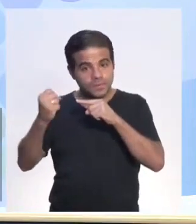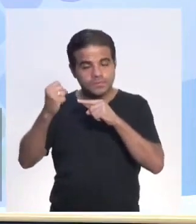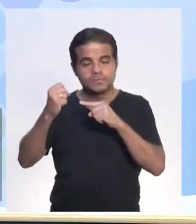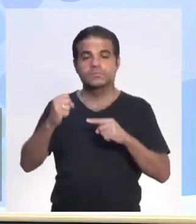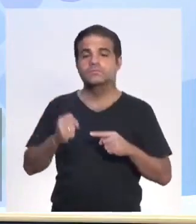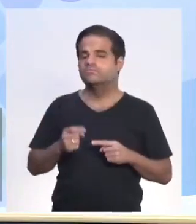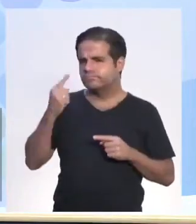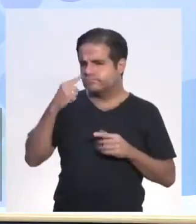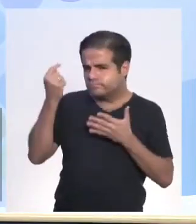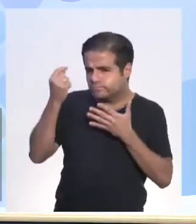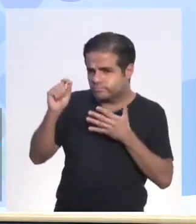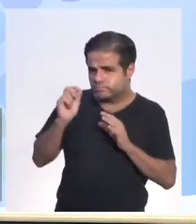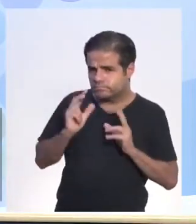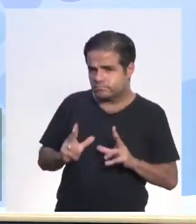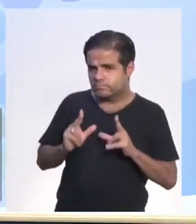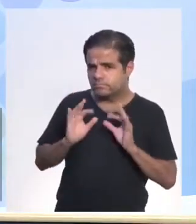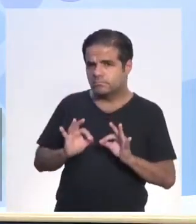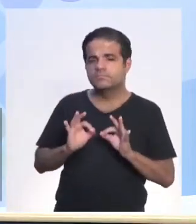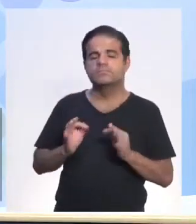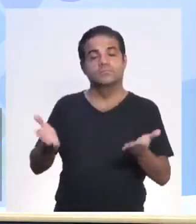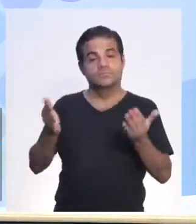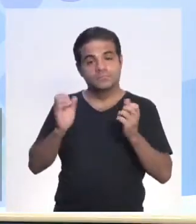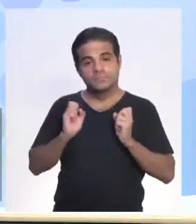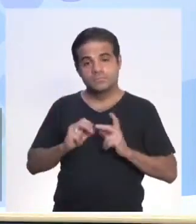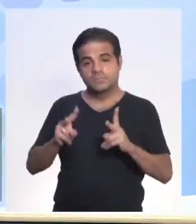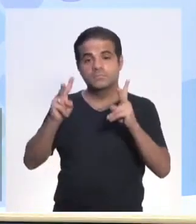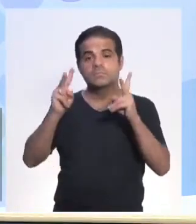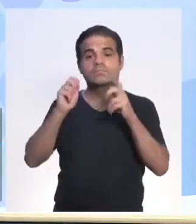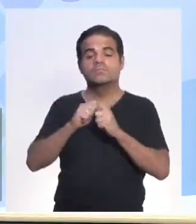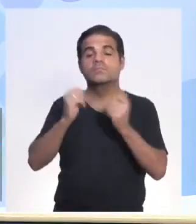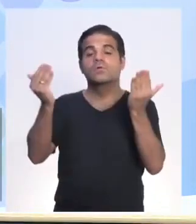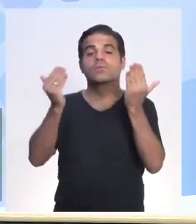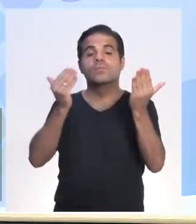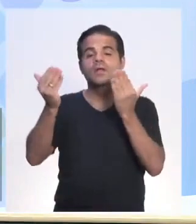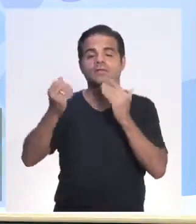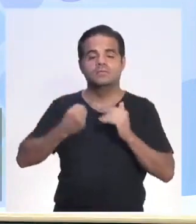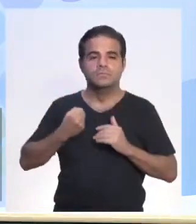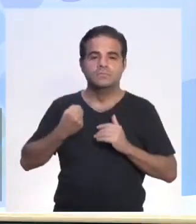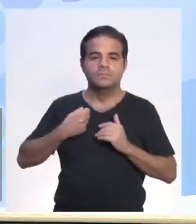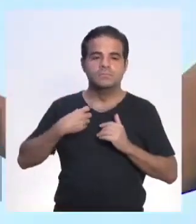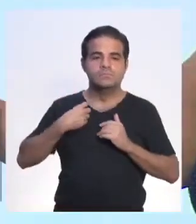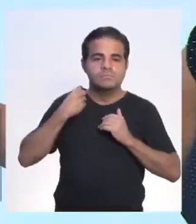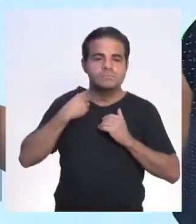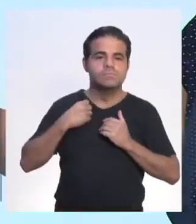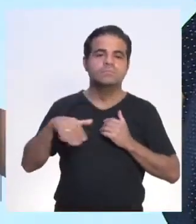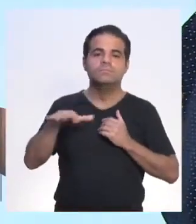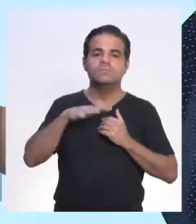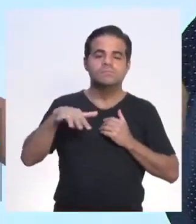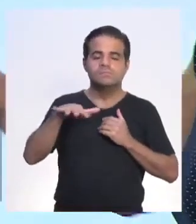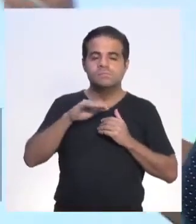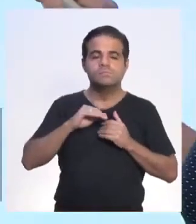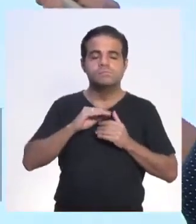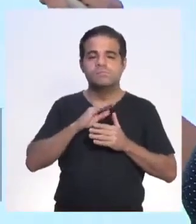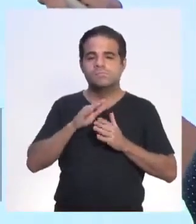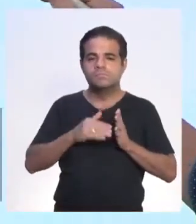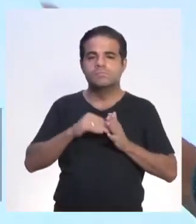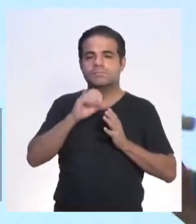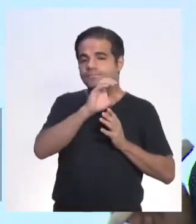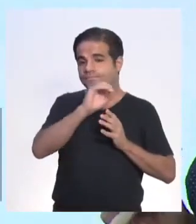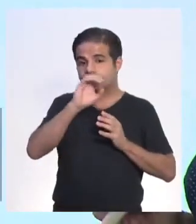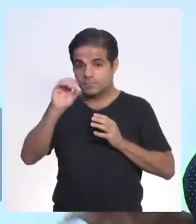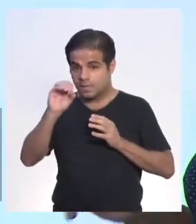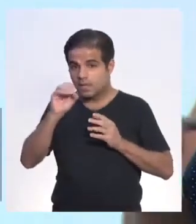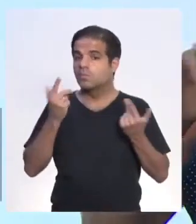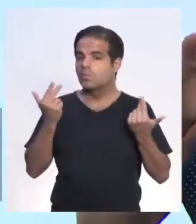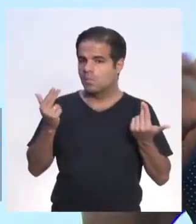0,008. Confere aí? Muito bem. Vamos agora comparar esses números. Parte inteira, 0 e 0